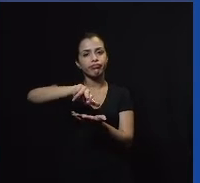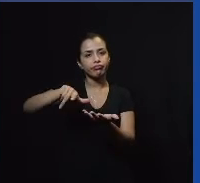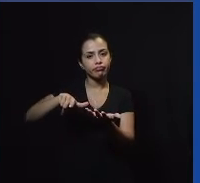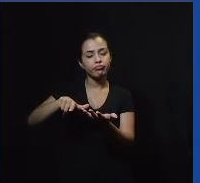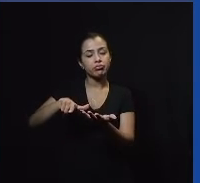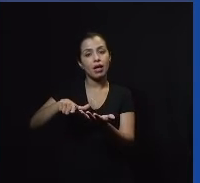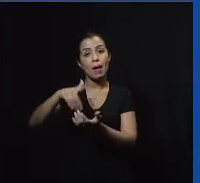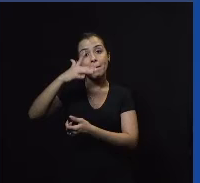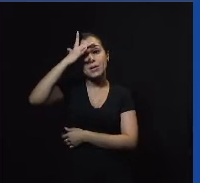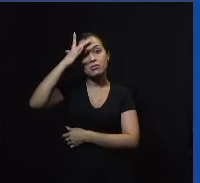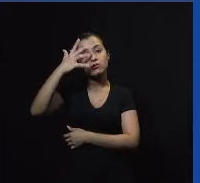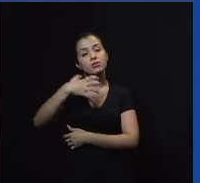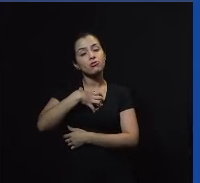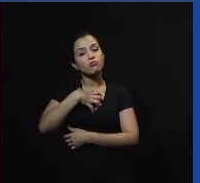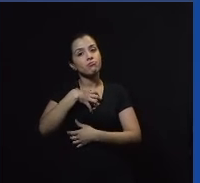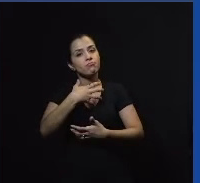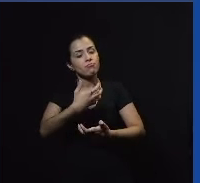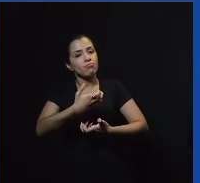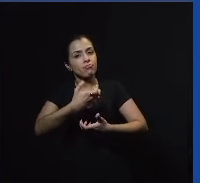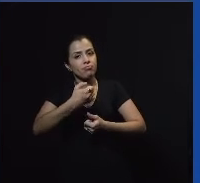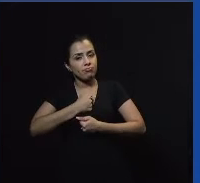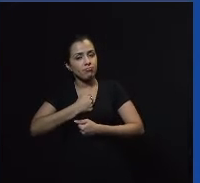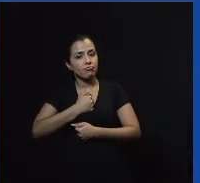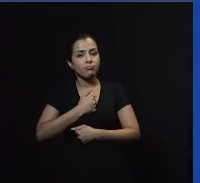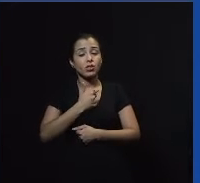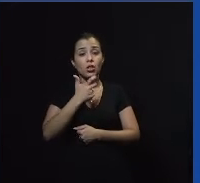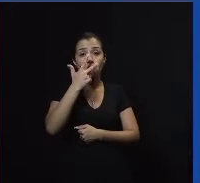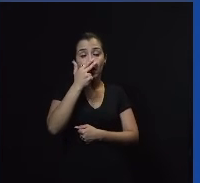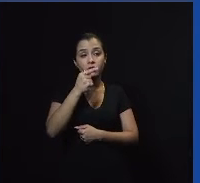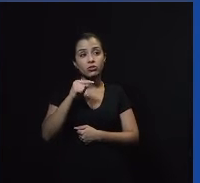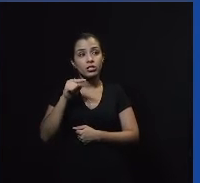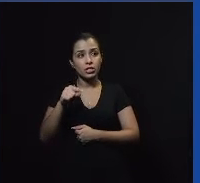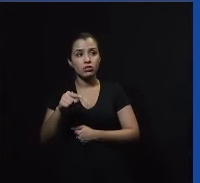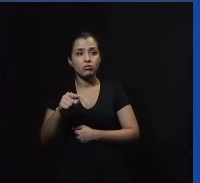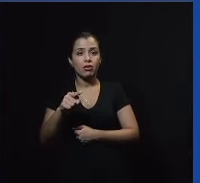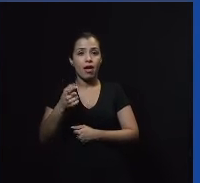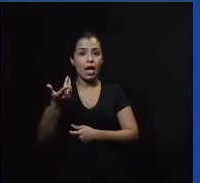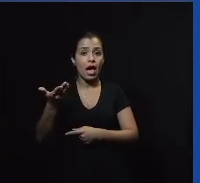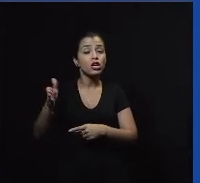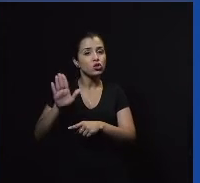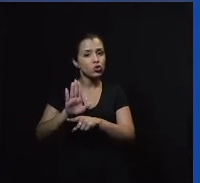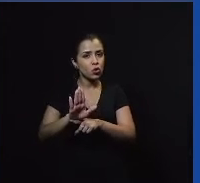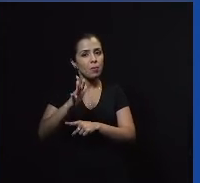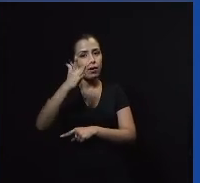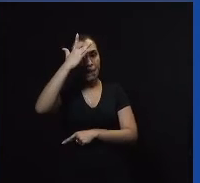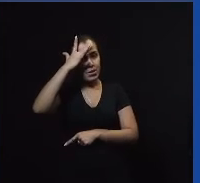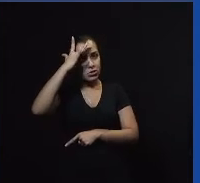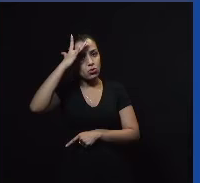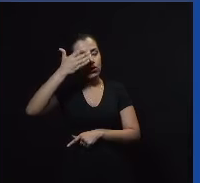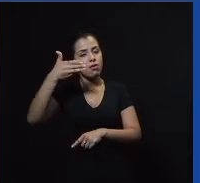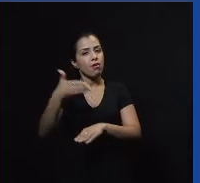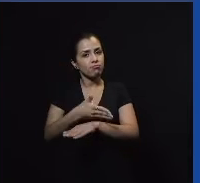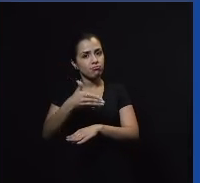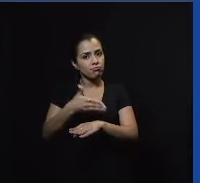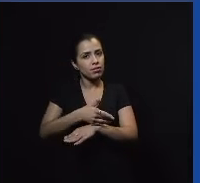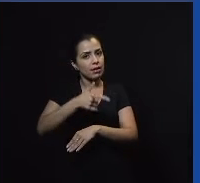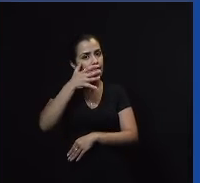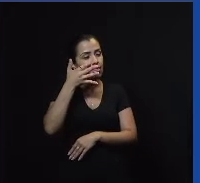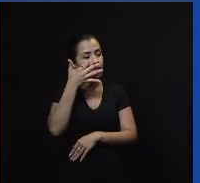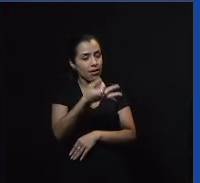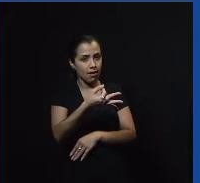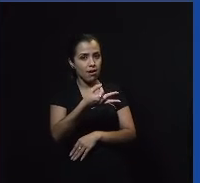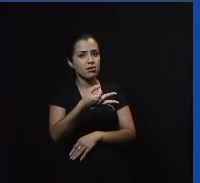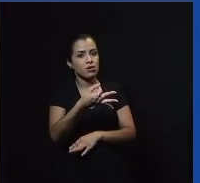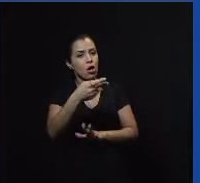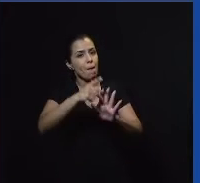eles se sentiram muito acolhidos. Então, acho que isso contribuiu muito para que eles continuassem engajados no projeto e levassem isso adiante para